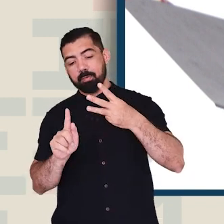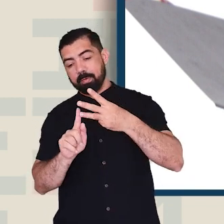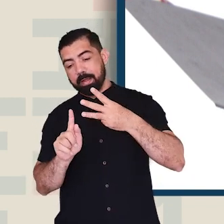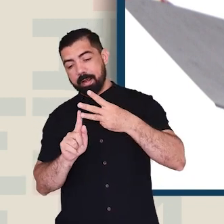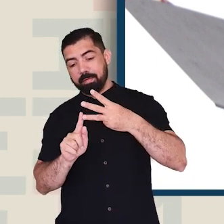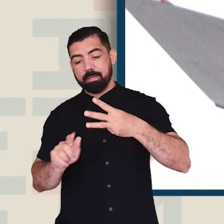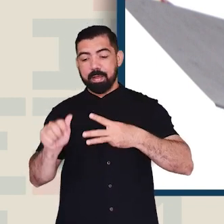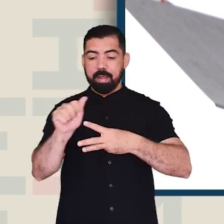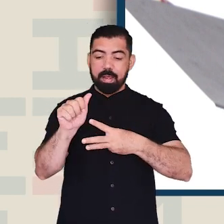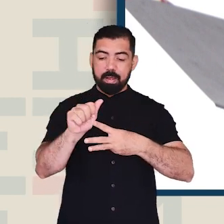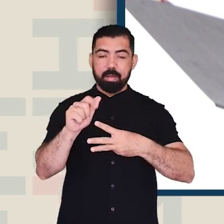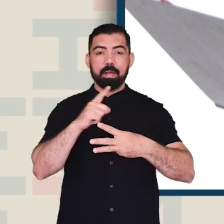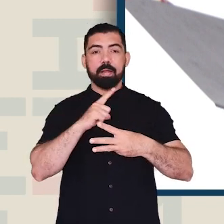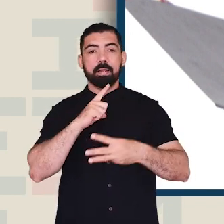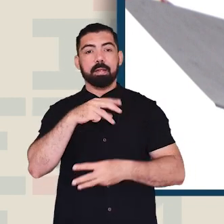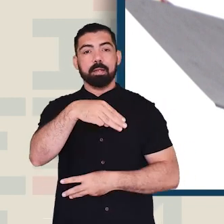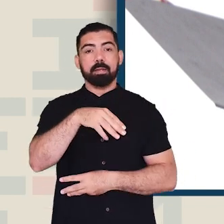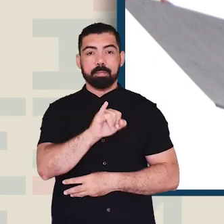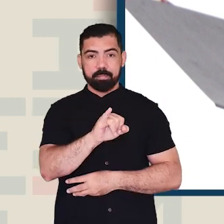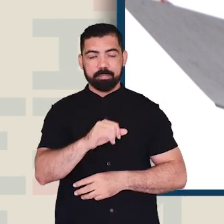Mi,